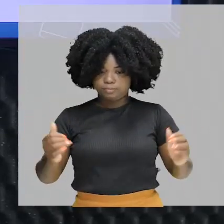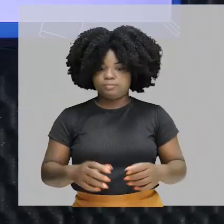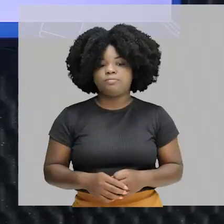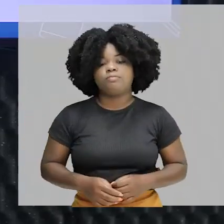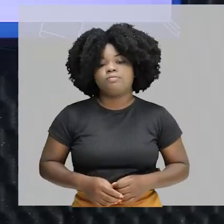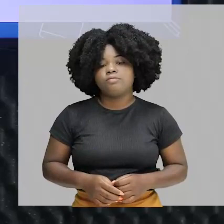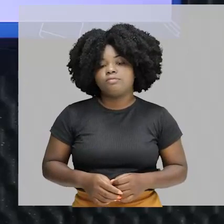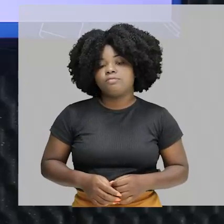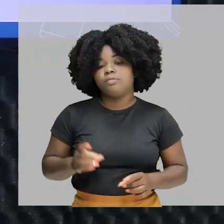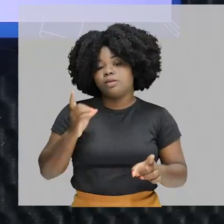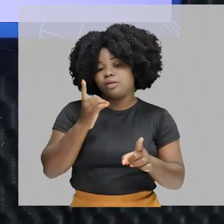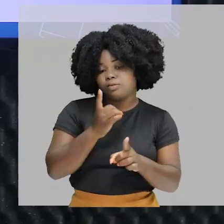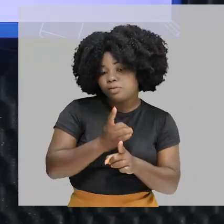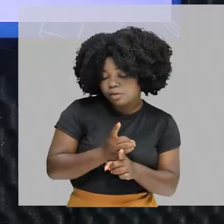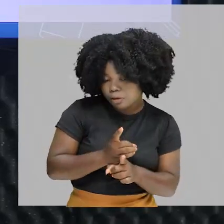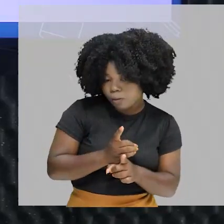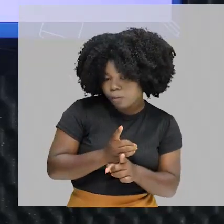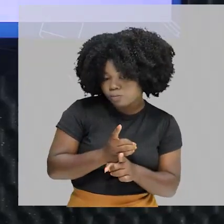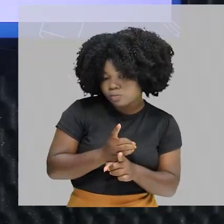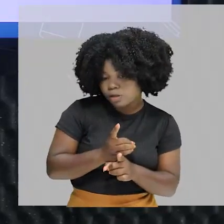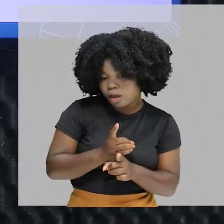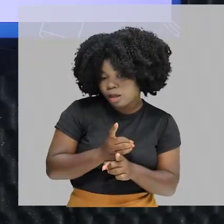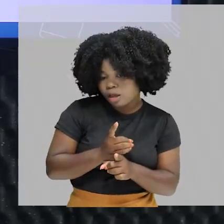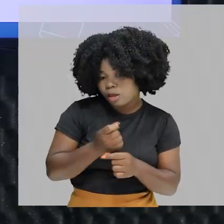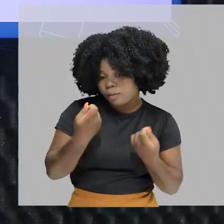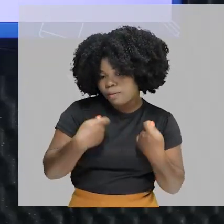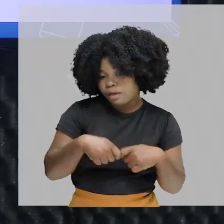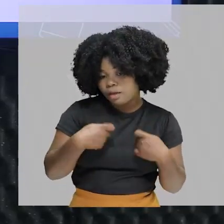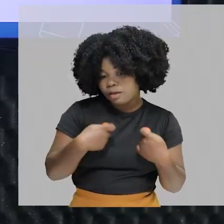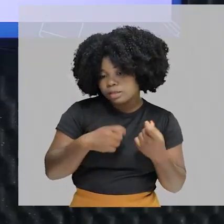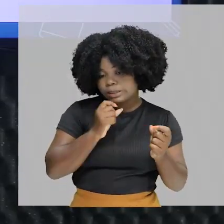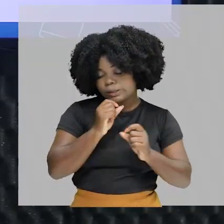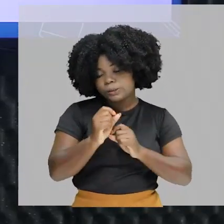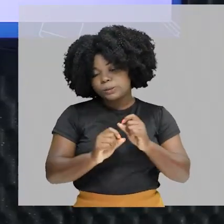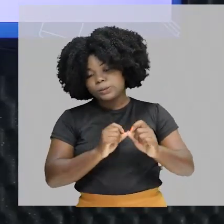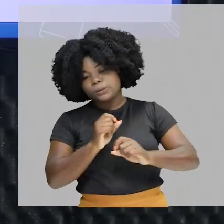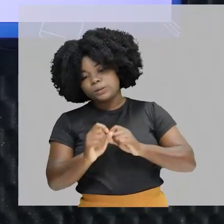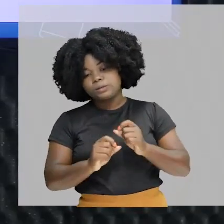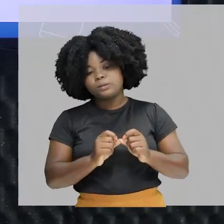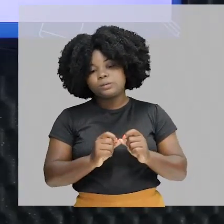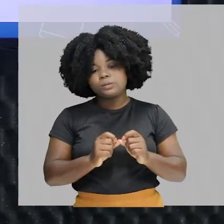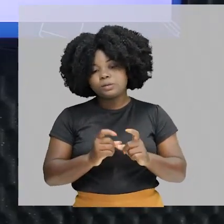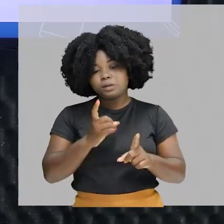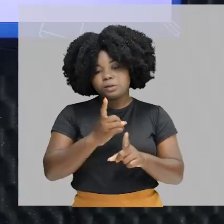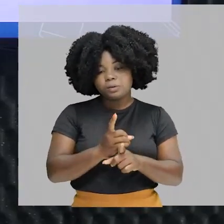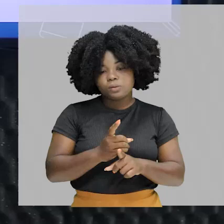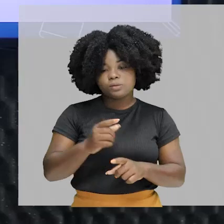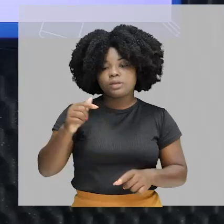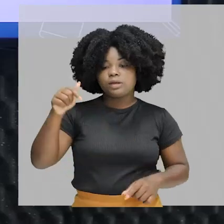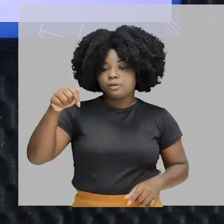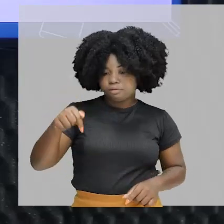para que eu descubra esses termos, eu preciso identificar a